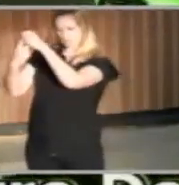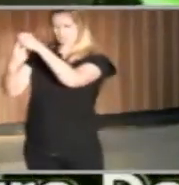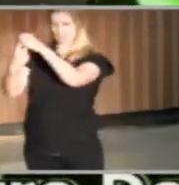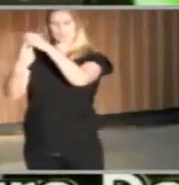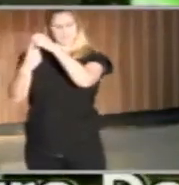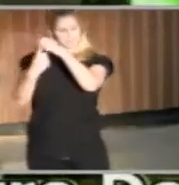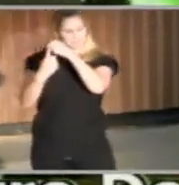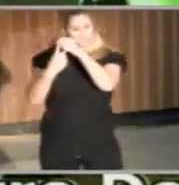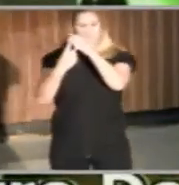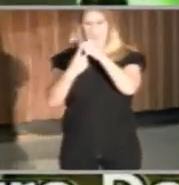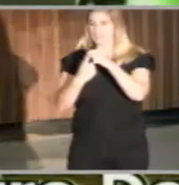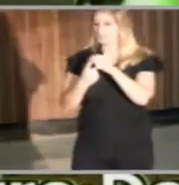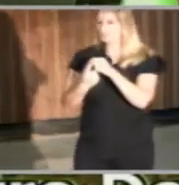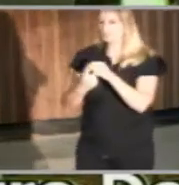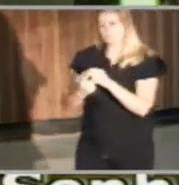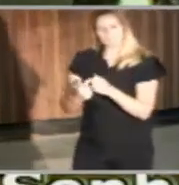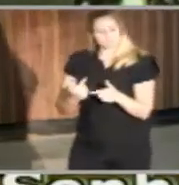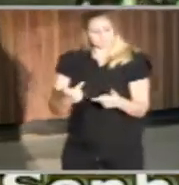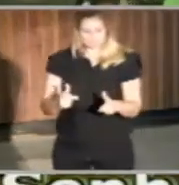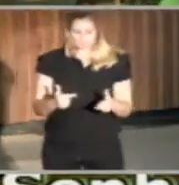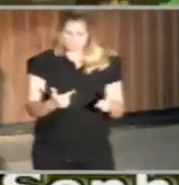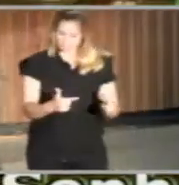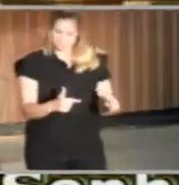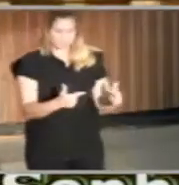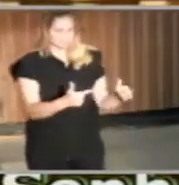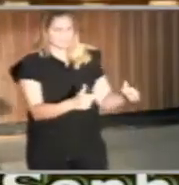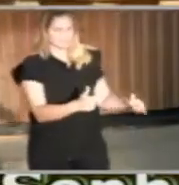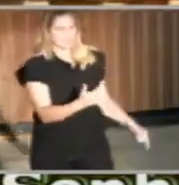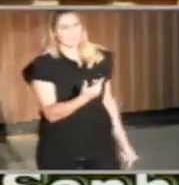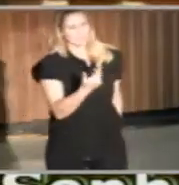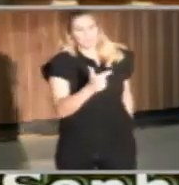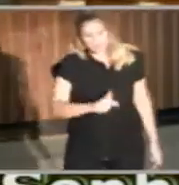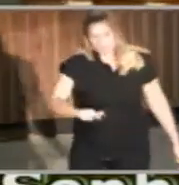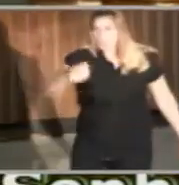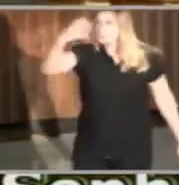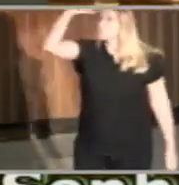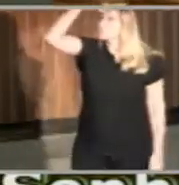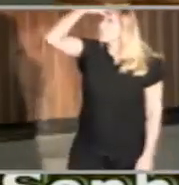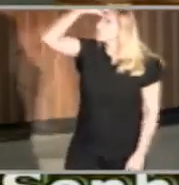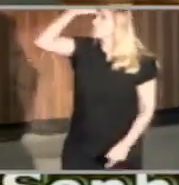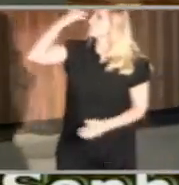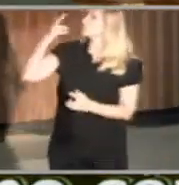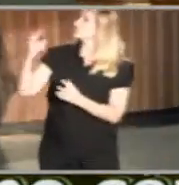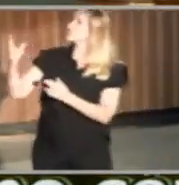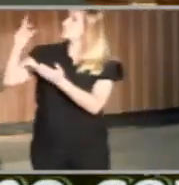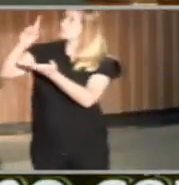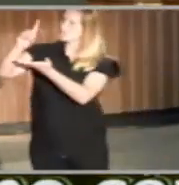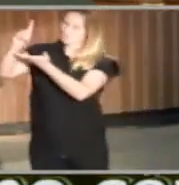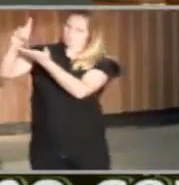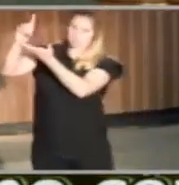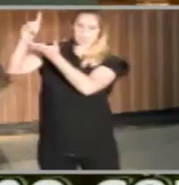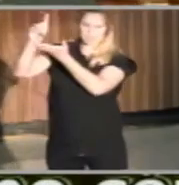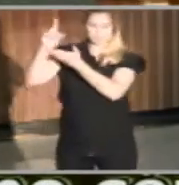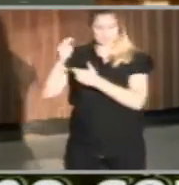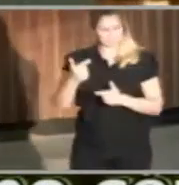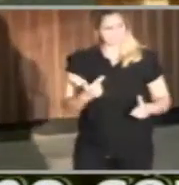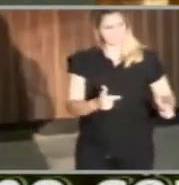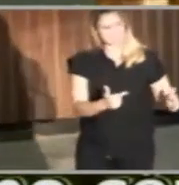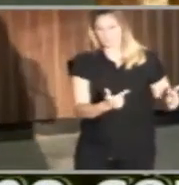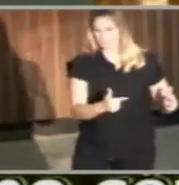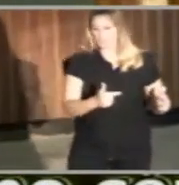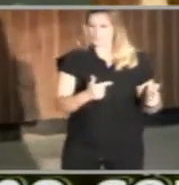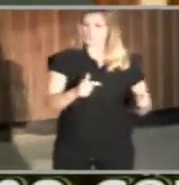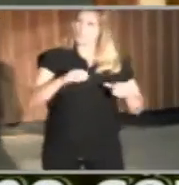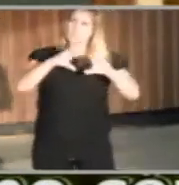há outro Deus além do Senhor. Não